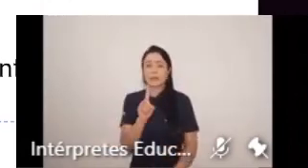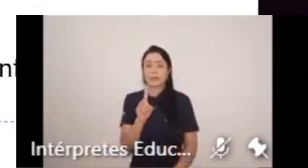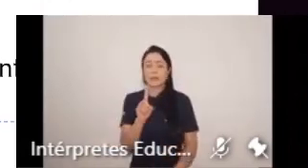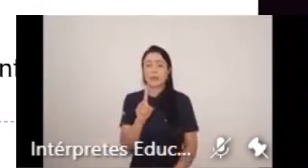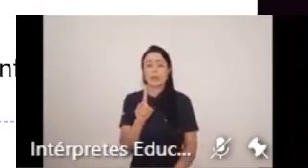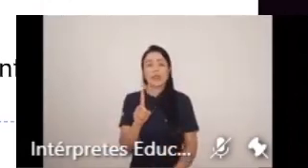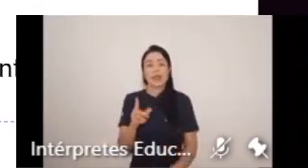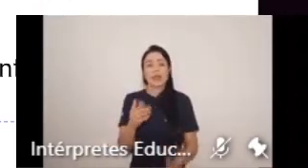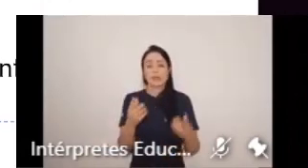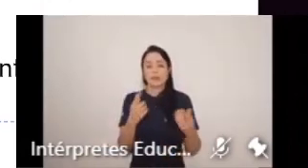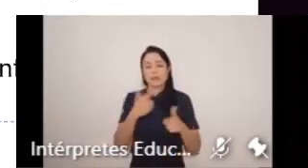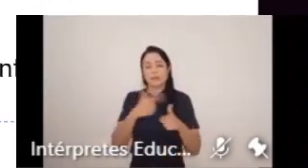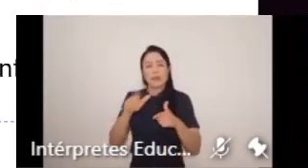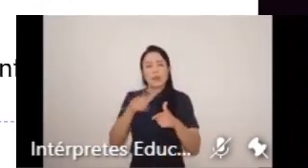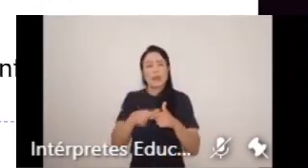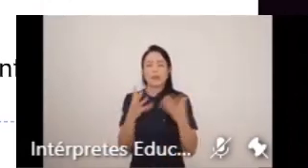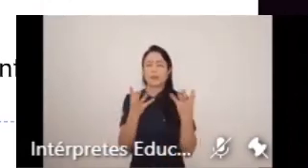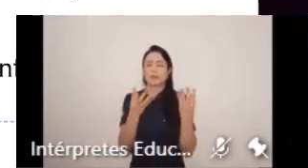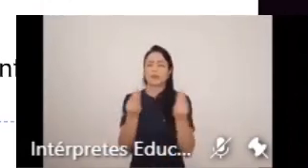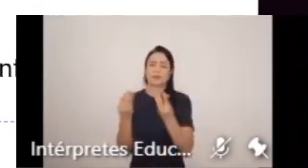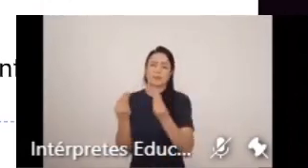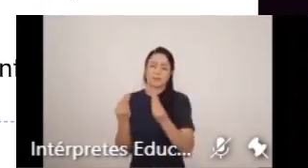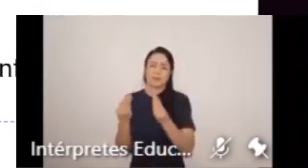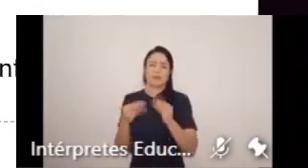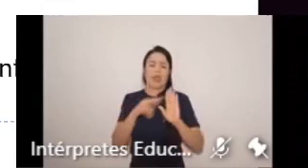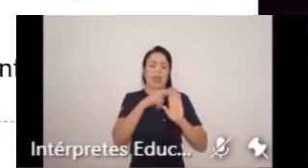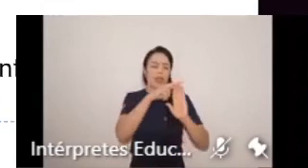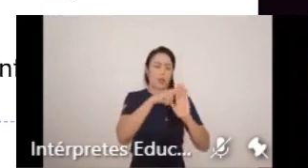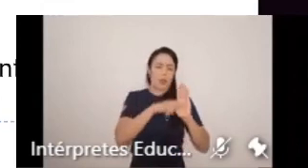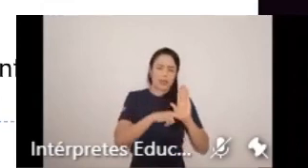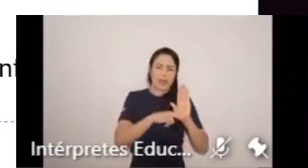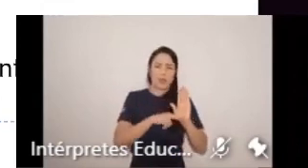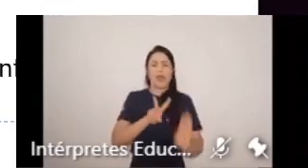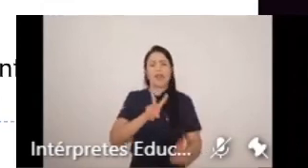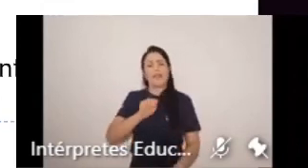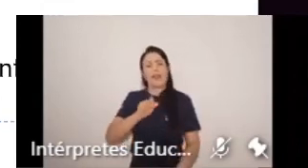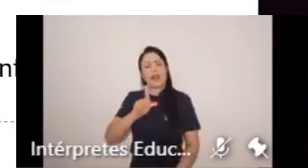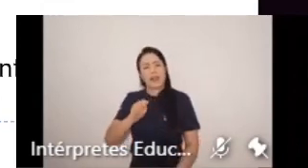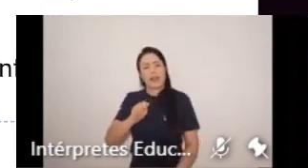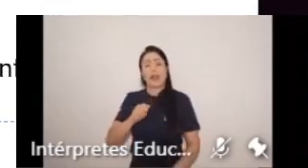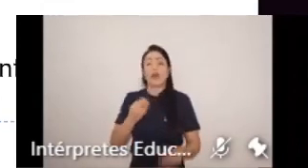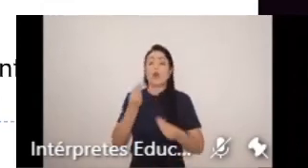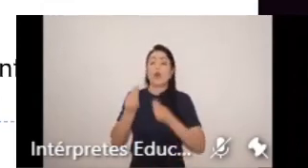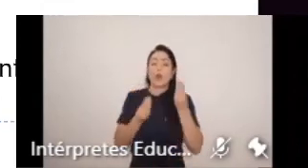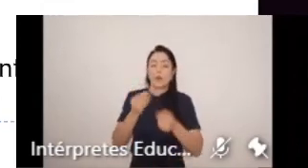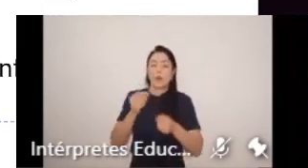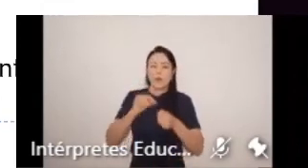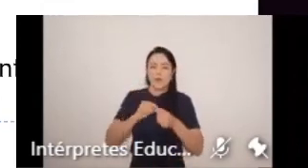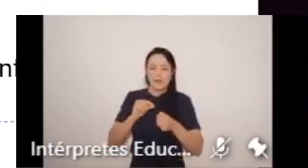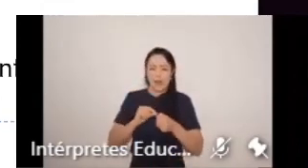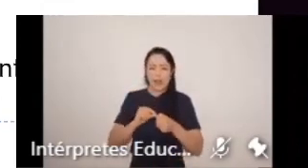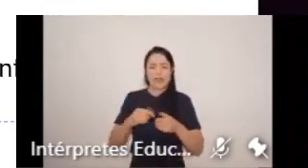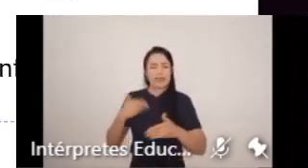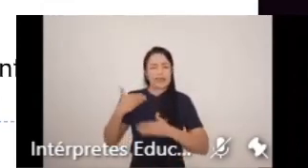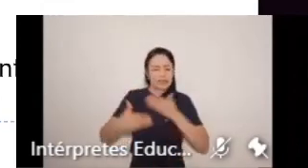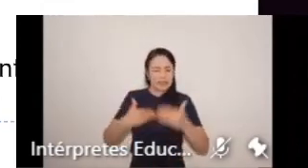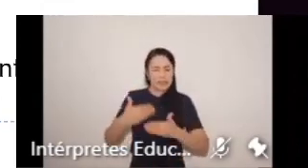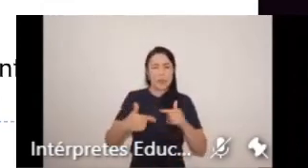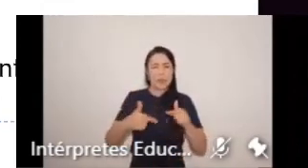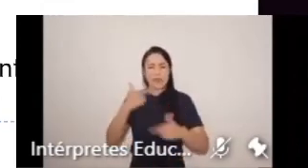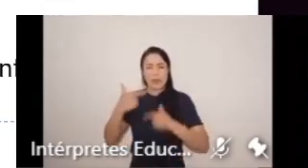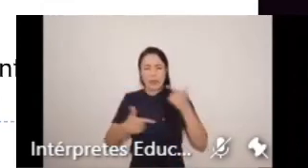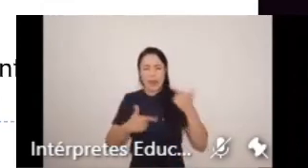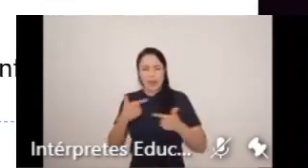tem litigado é regulação de vagas, é questão de procedimento. A gente precisa falar sobre isso, diferente de